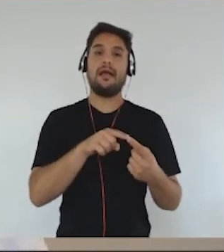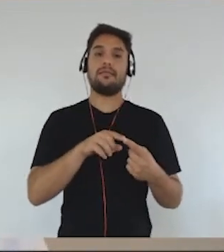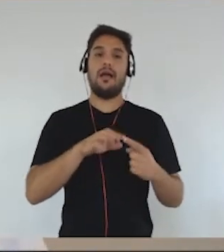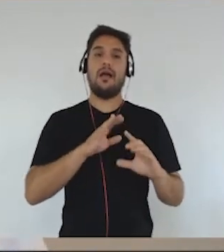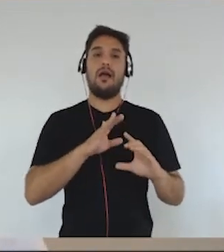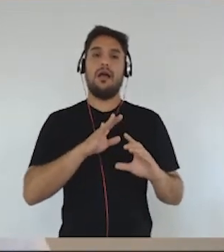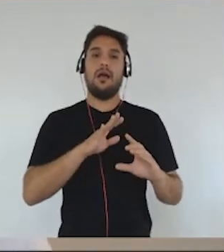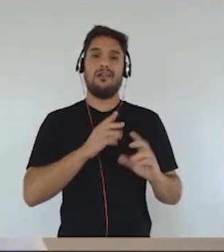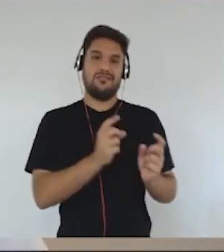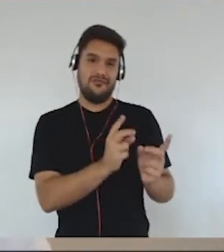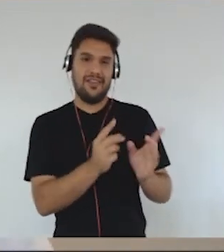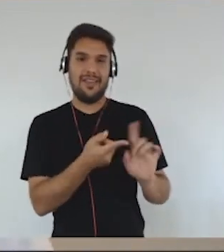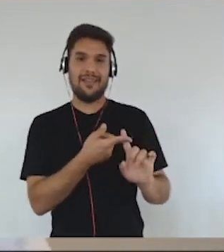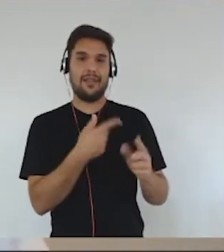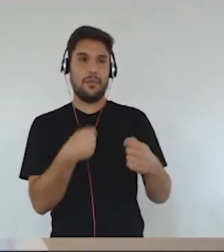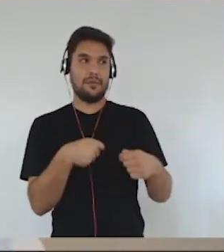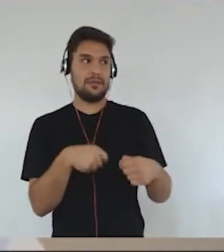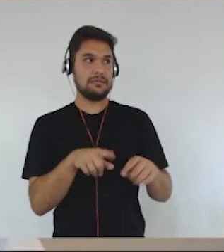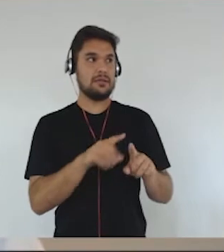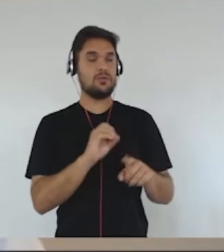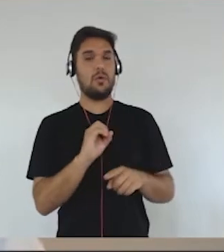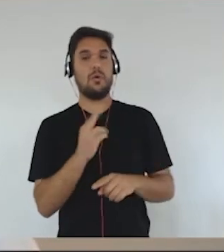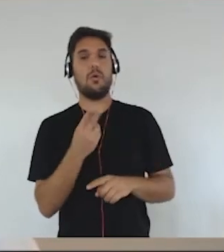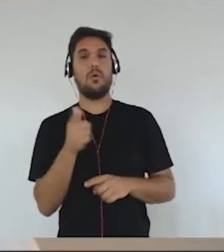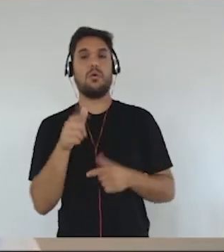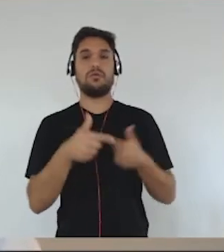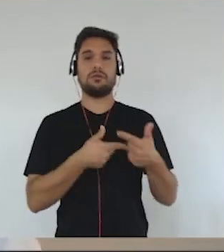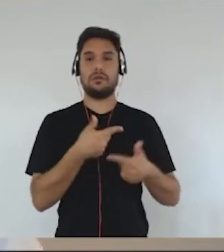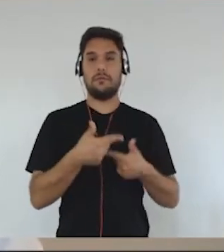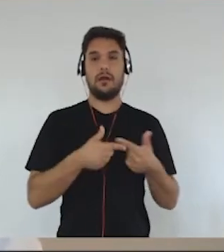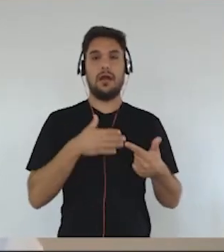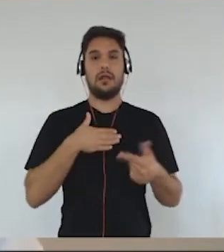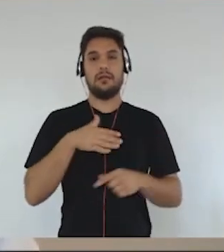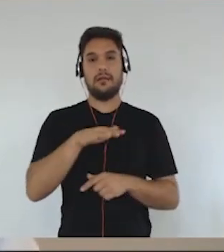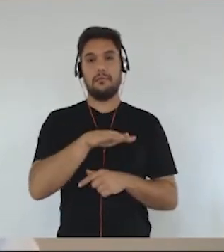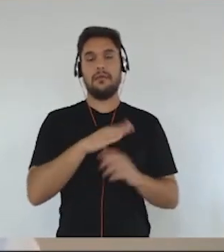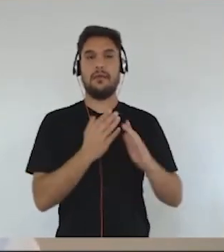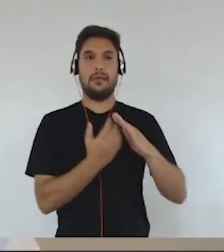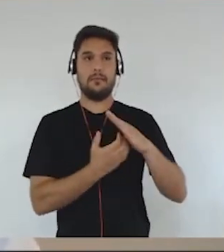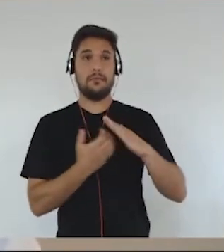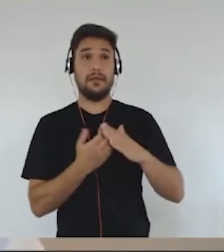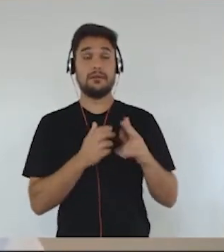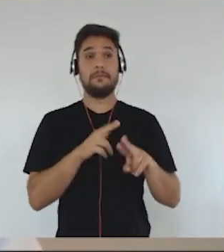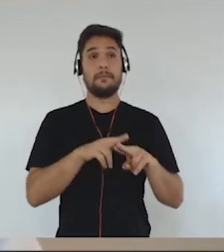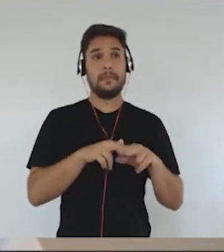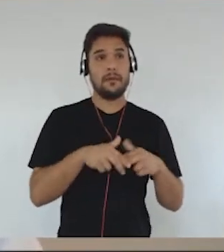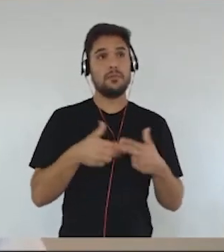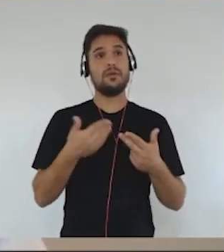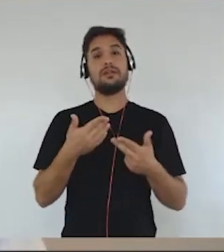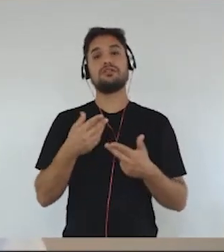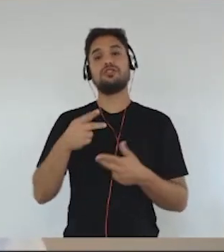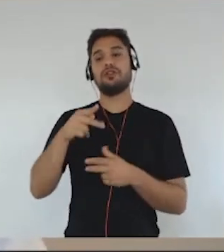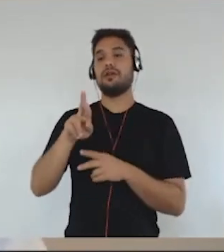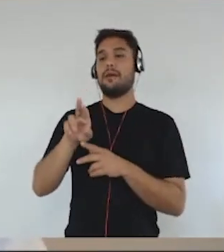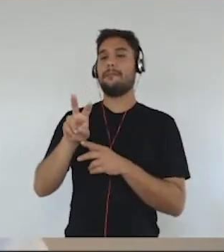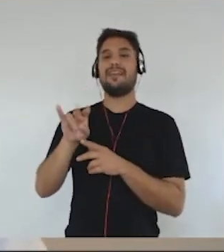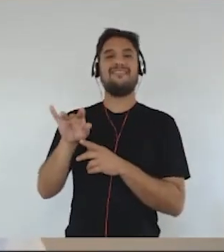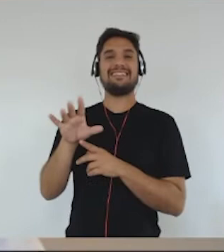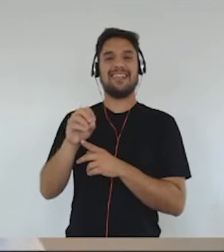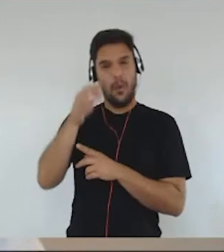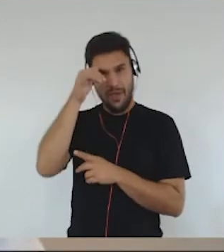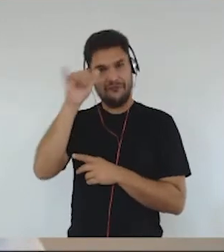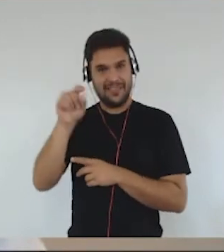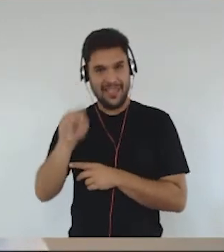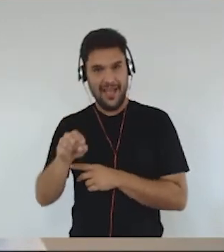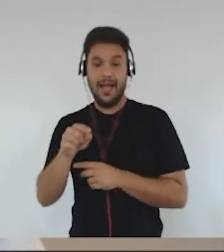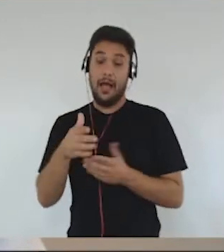bater ou outros trabalhos que eu tenho que desenvolver no âmbito da minha organização. Então, nesse sentido de prevenção, eu acho que a